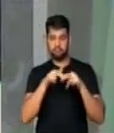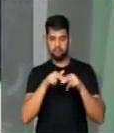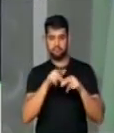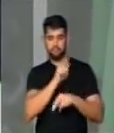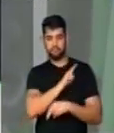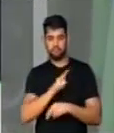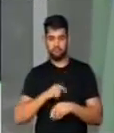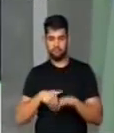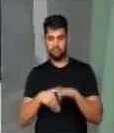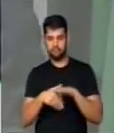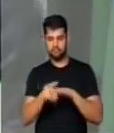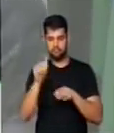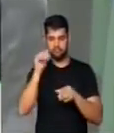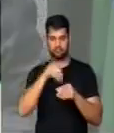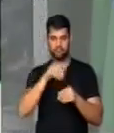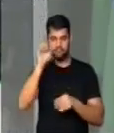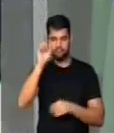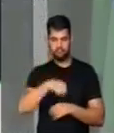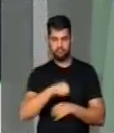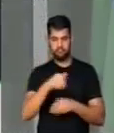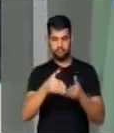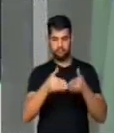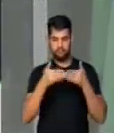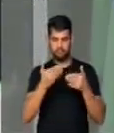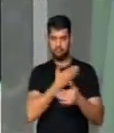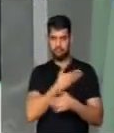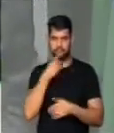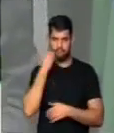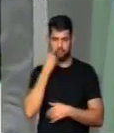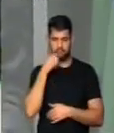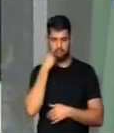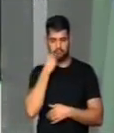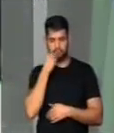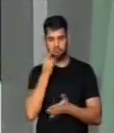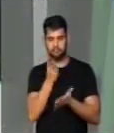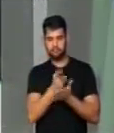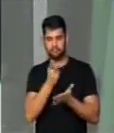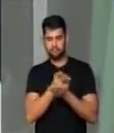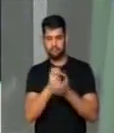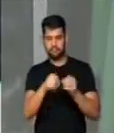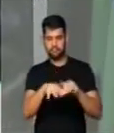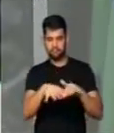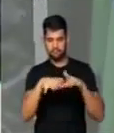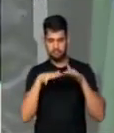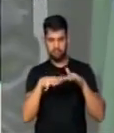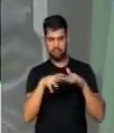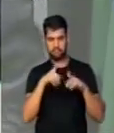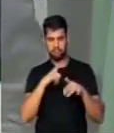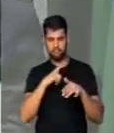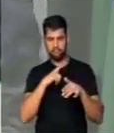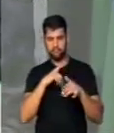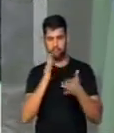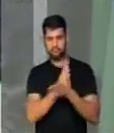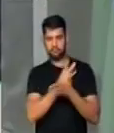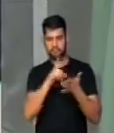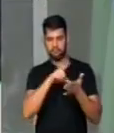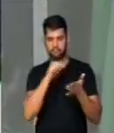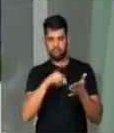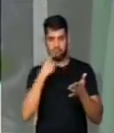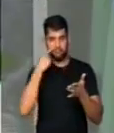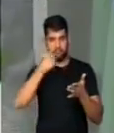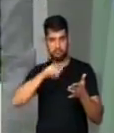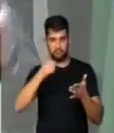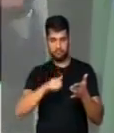o governo encaminha o voto sim, pede aos nossos parlamentares que permaneçam em plenário, ainda temos destaques a